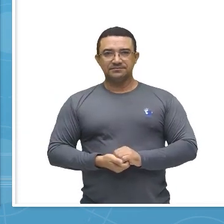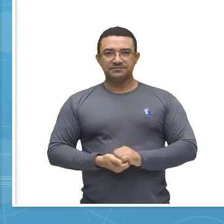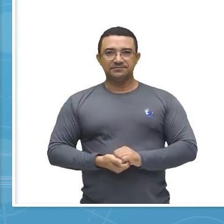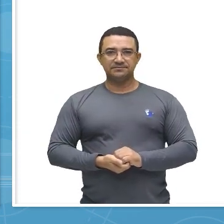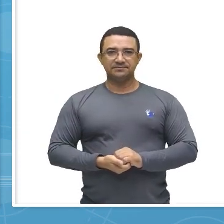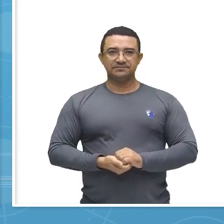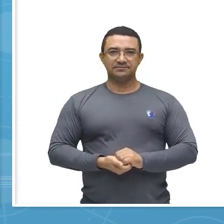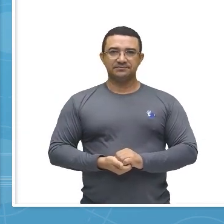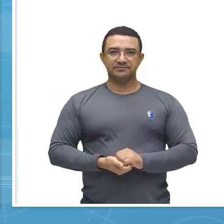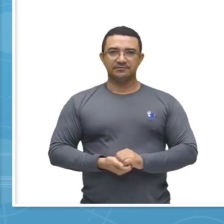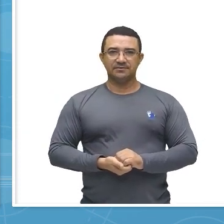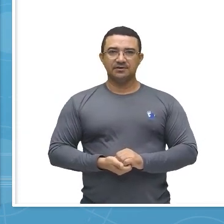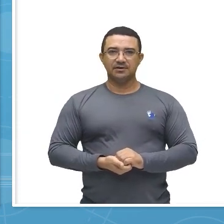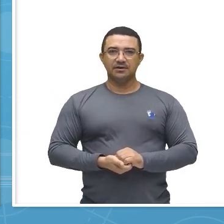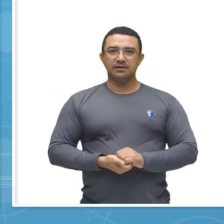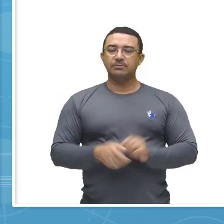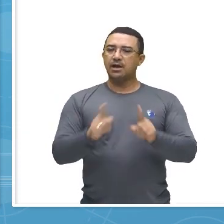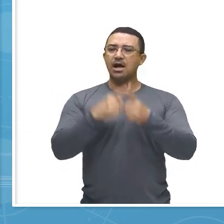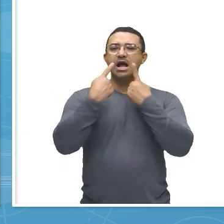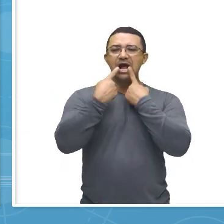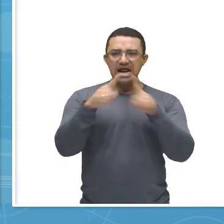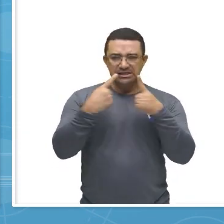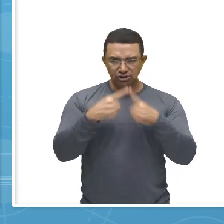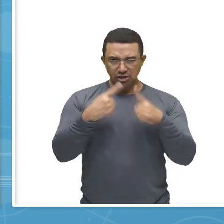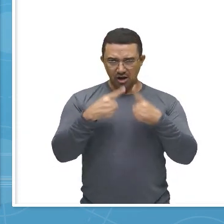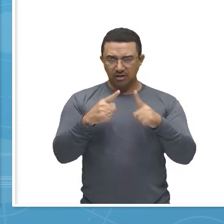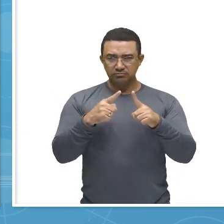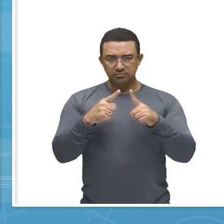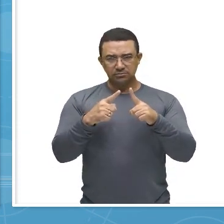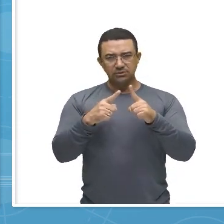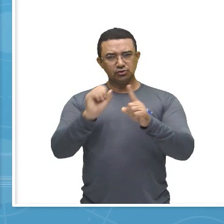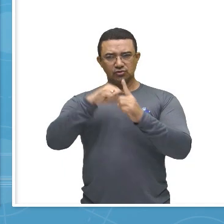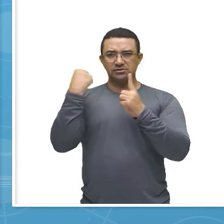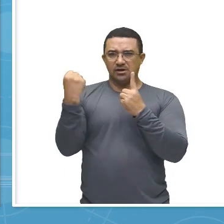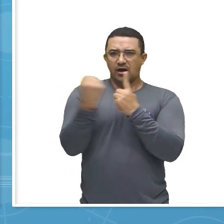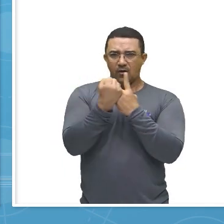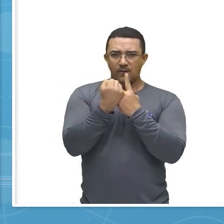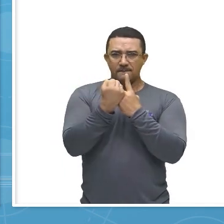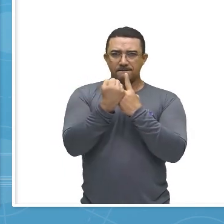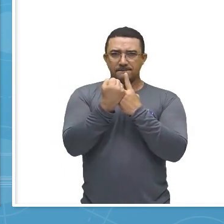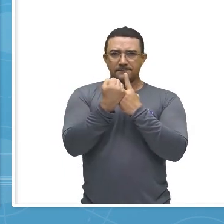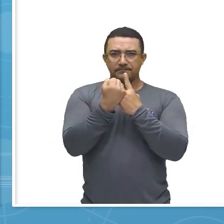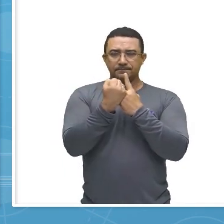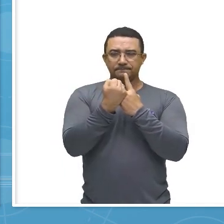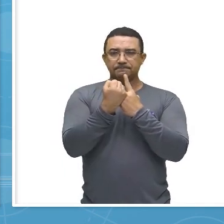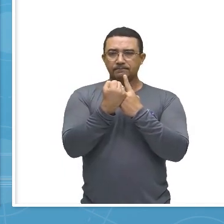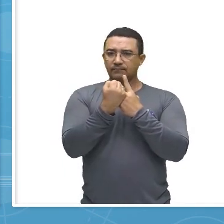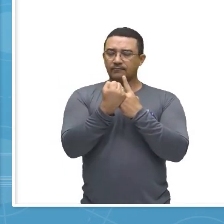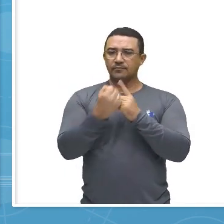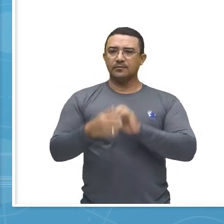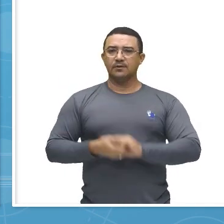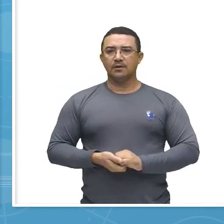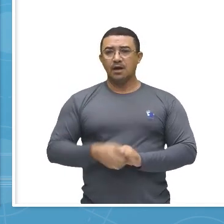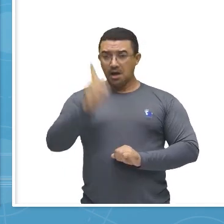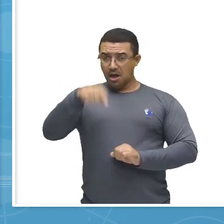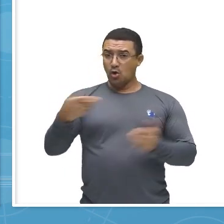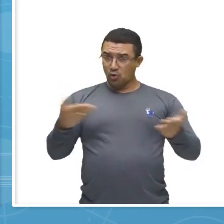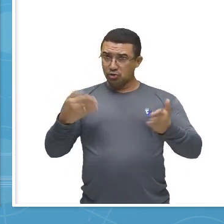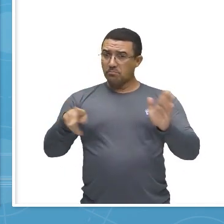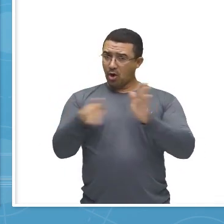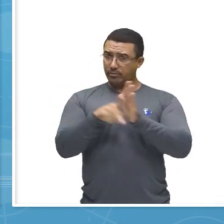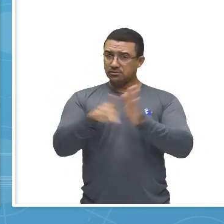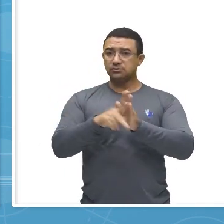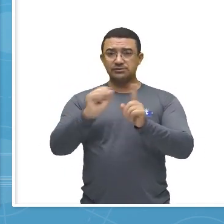só. Críticas sociais, nesse caso aqui, uma crítica social, não é isso? Crítica social da nossa sociedade